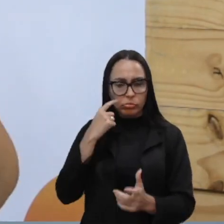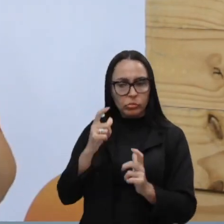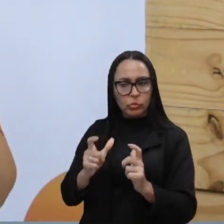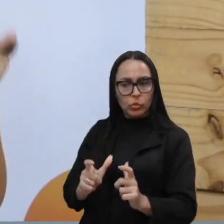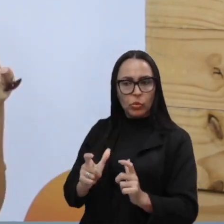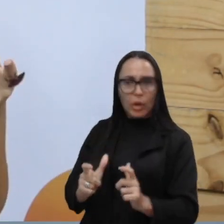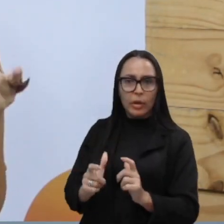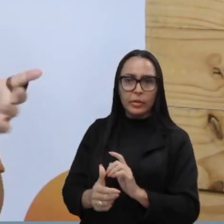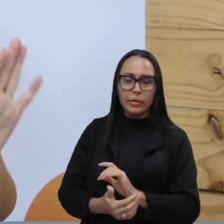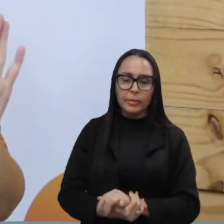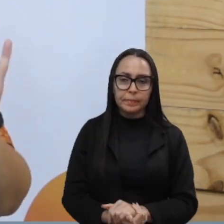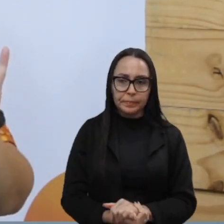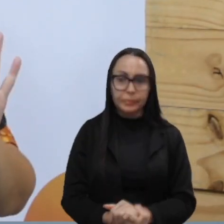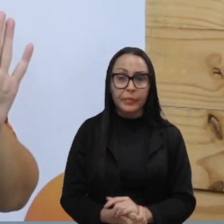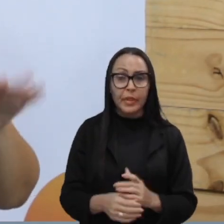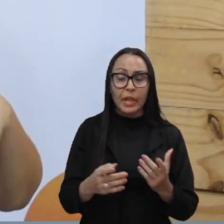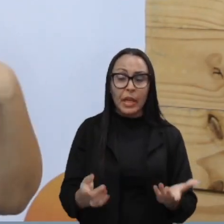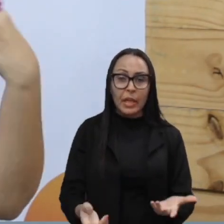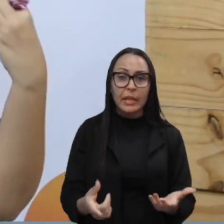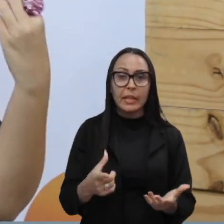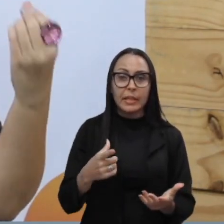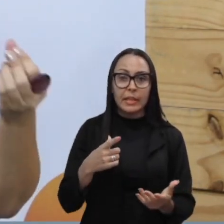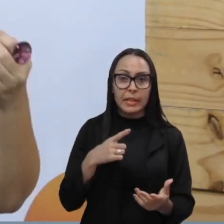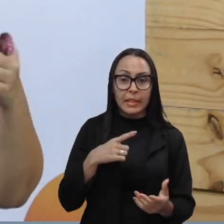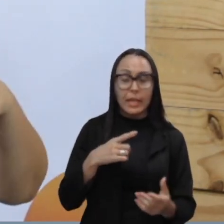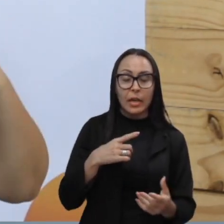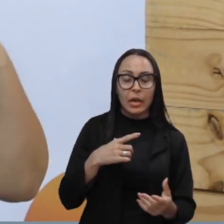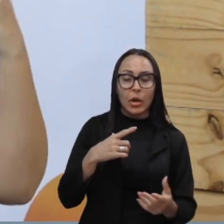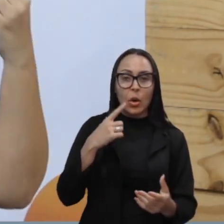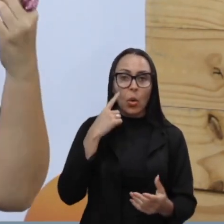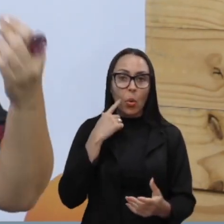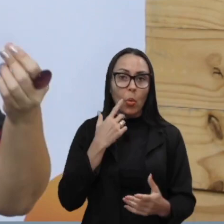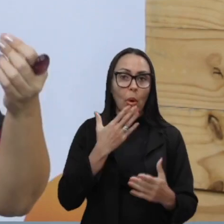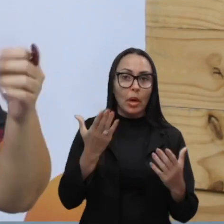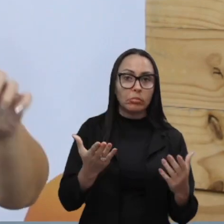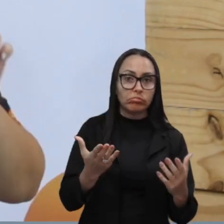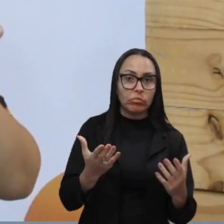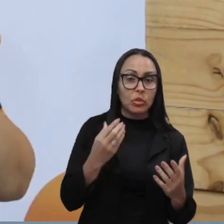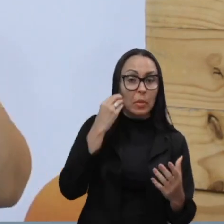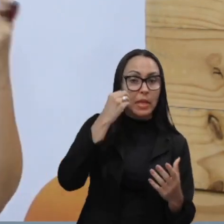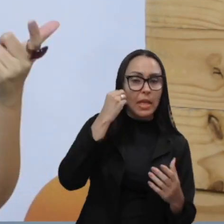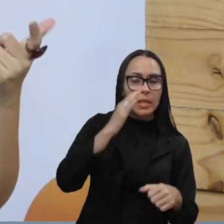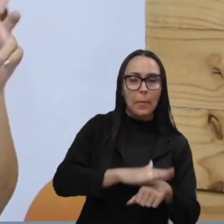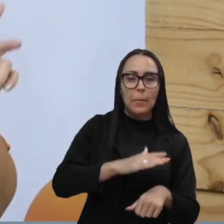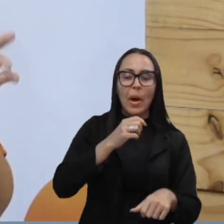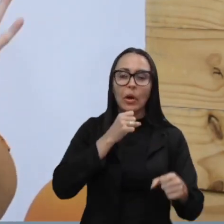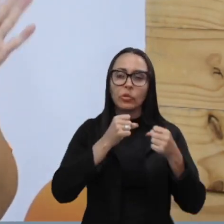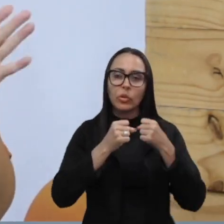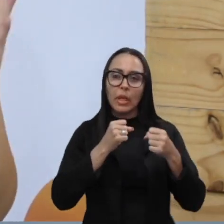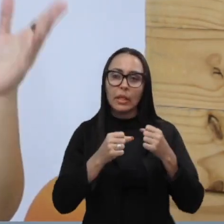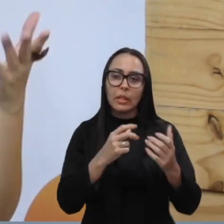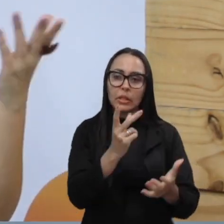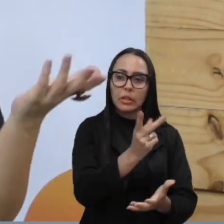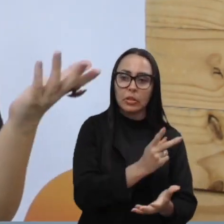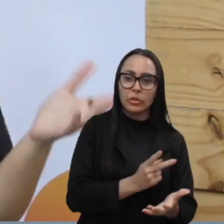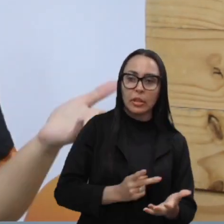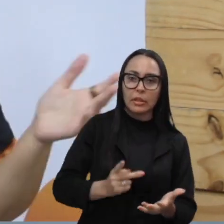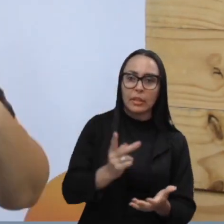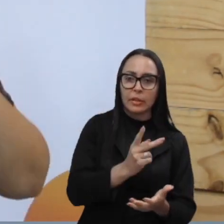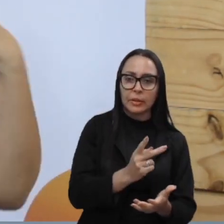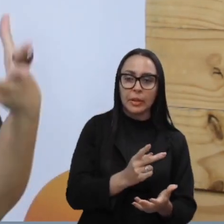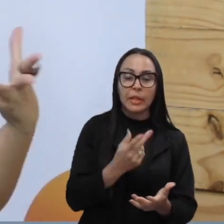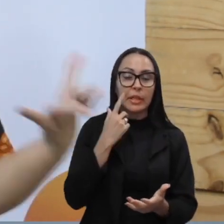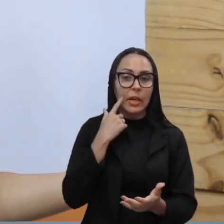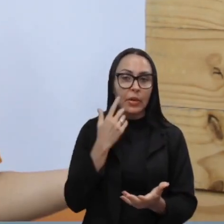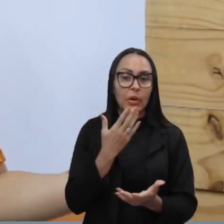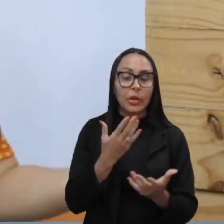Então, por isso, ele tinha um cunho mais jornalístico, ilustrativo, que captava a Belle Époque francesa, né, que eu falei